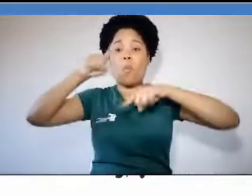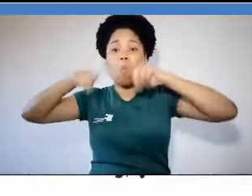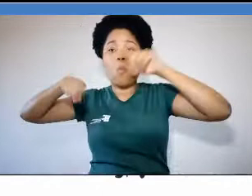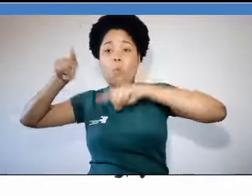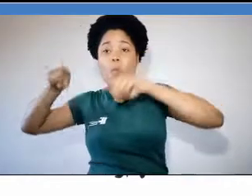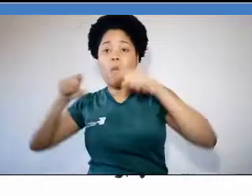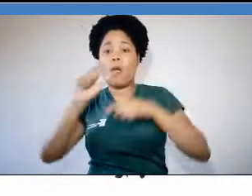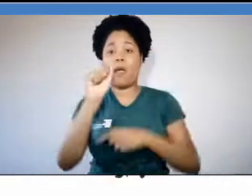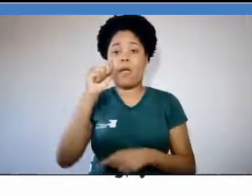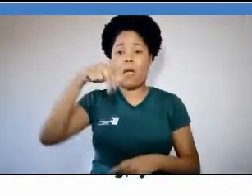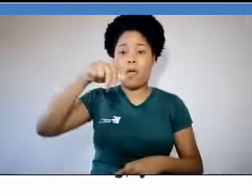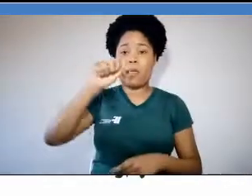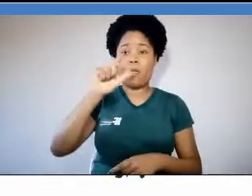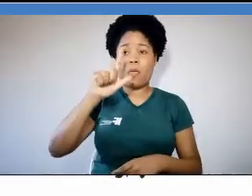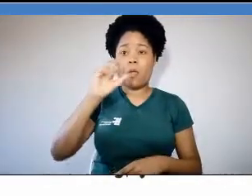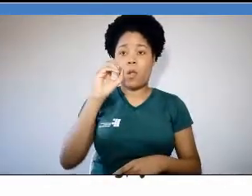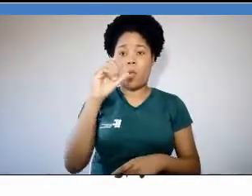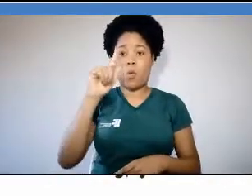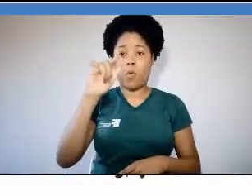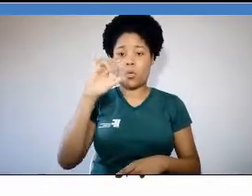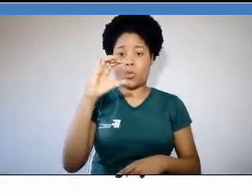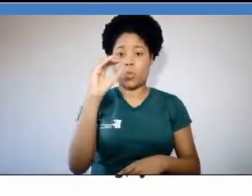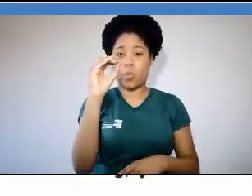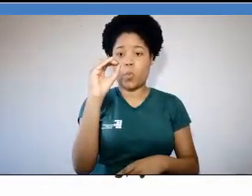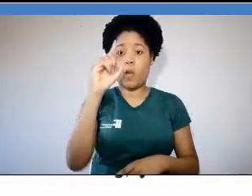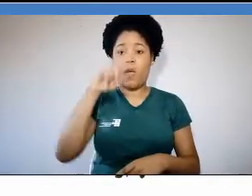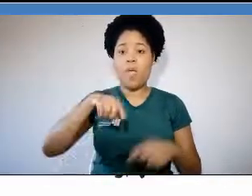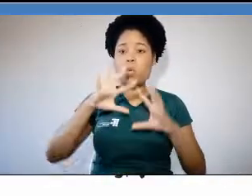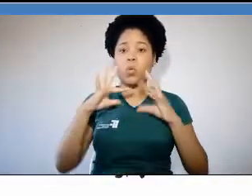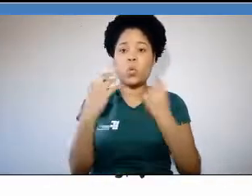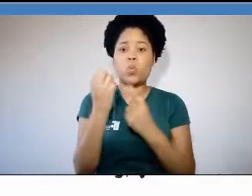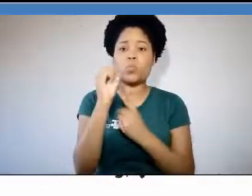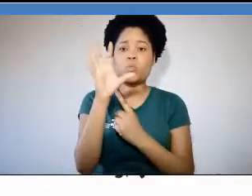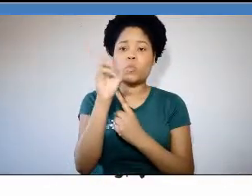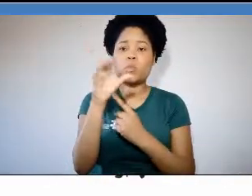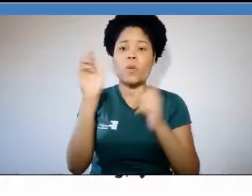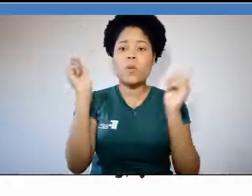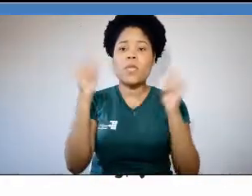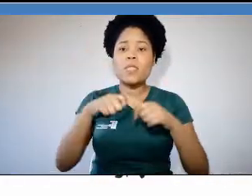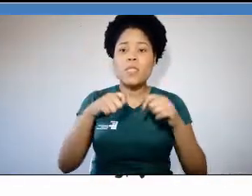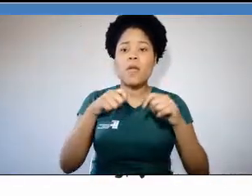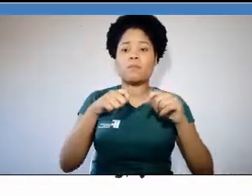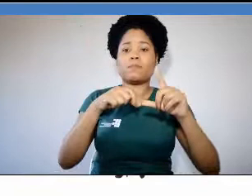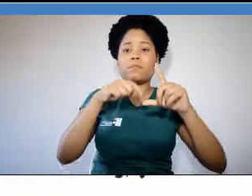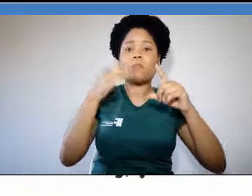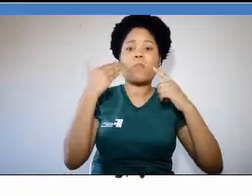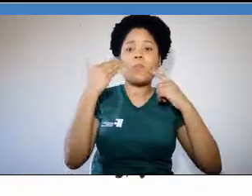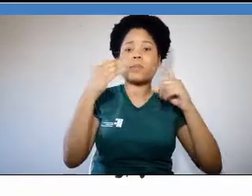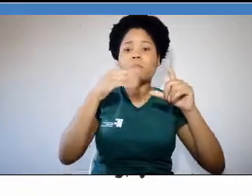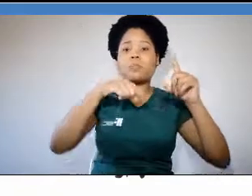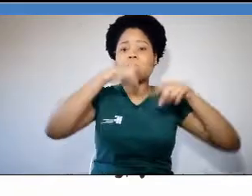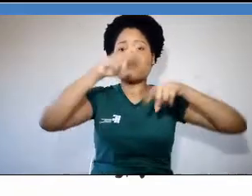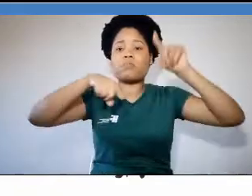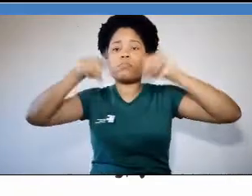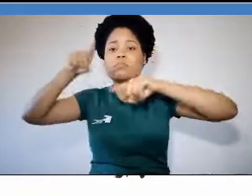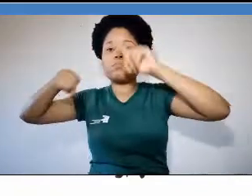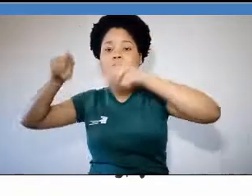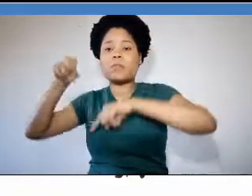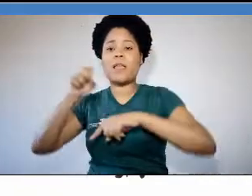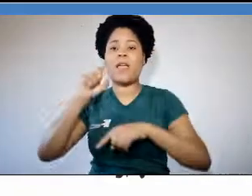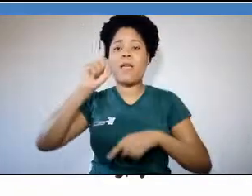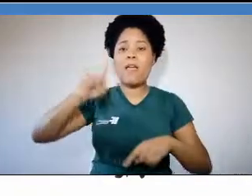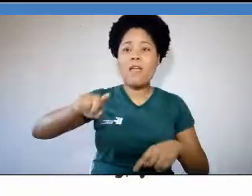Sinal analógico é todo sinal que pode ser representado utilizando vários valores. Ele é um